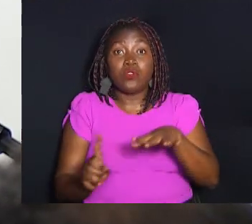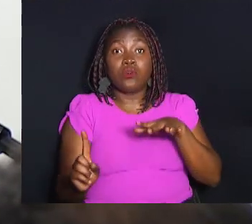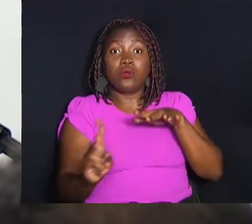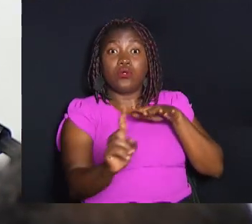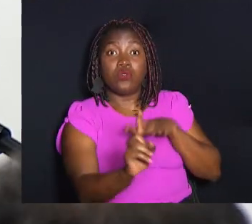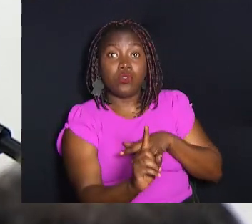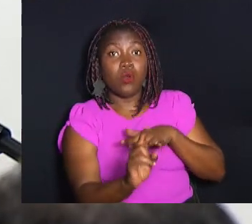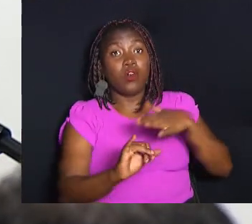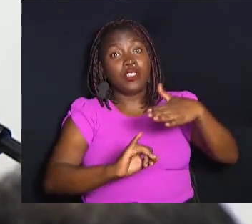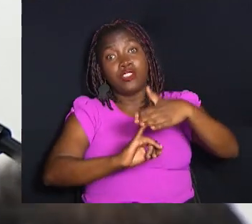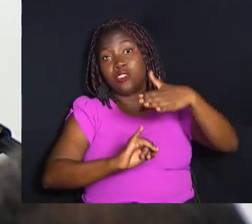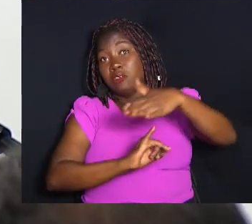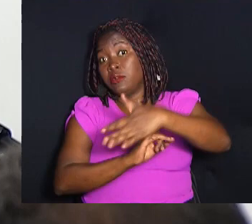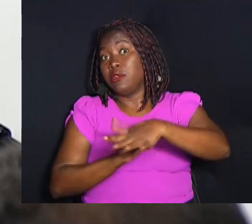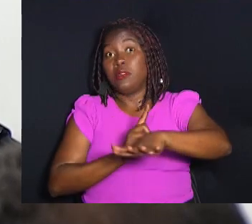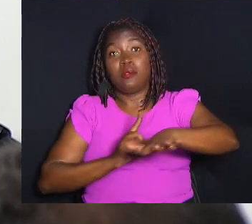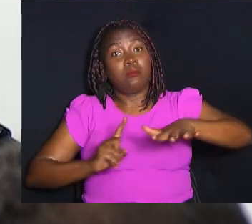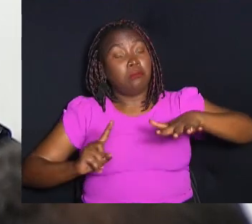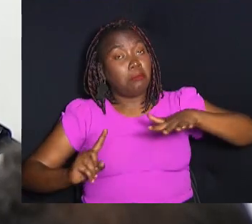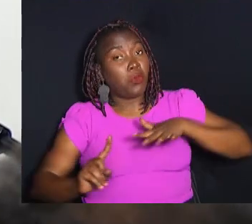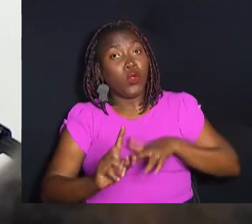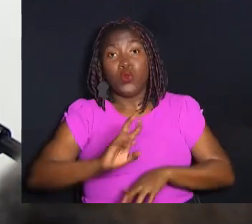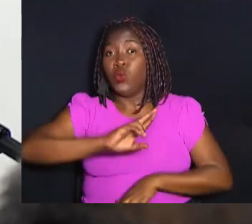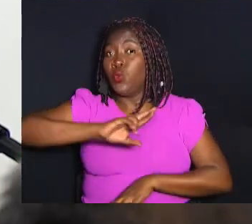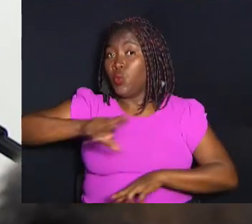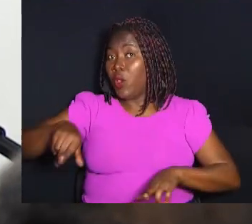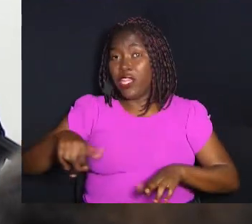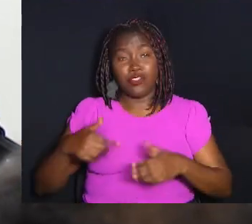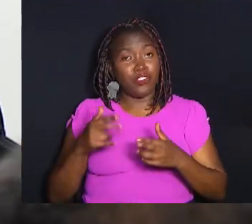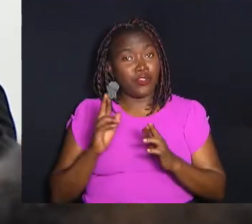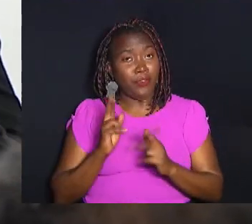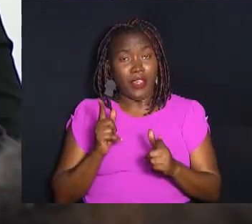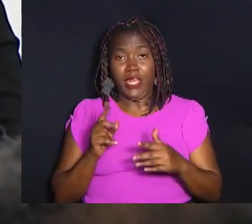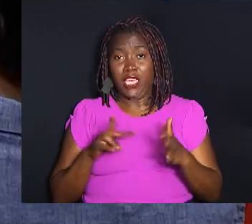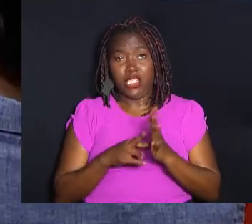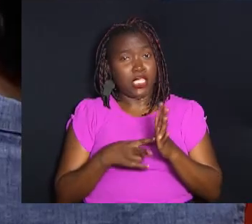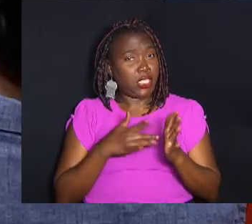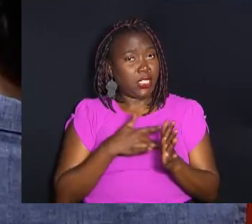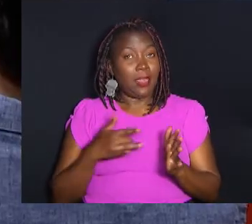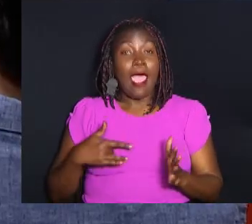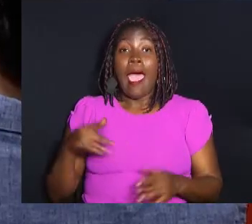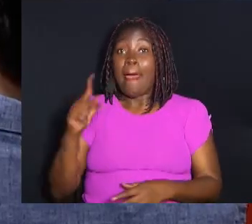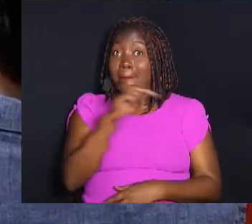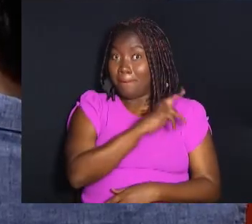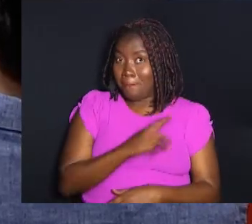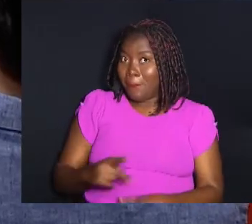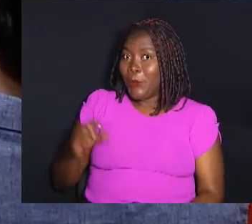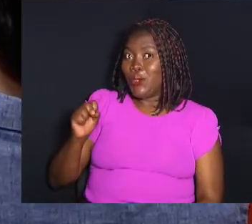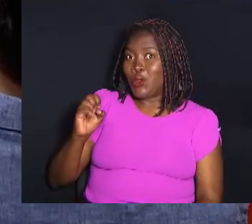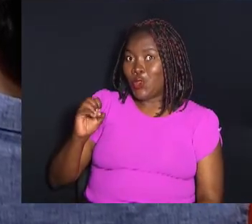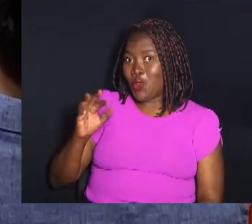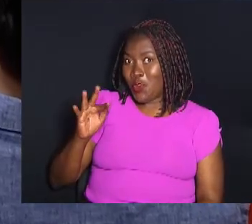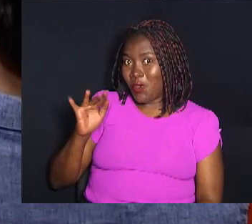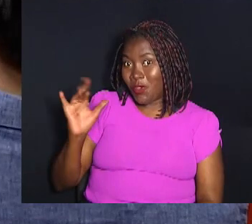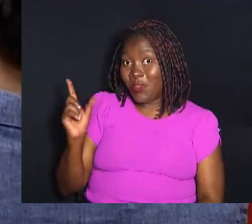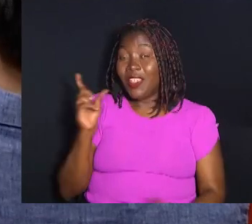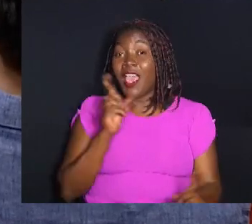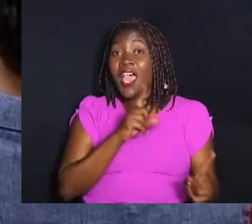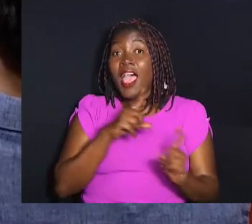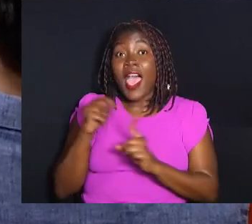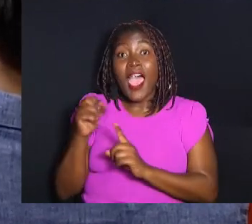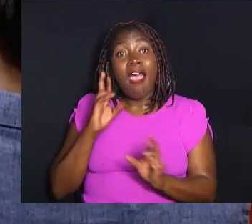destacam entidades que se destacam isso não é diferente com sim saúde a presidente do SIM saúde Sofia